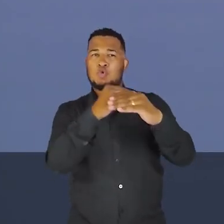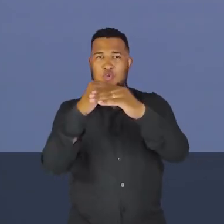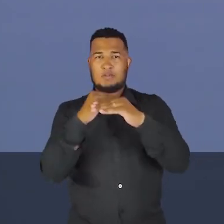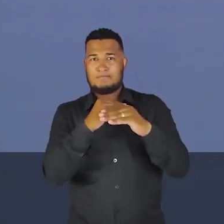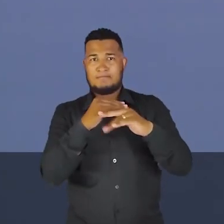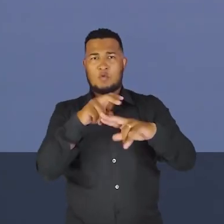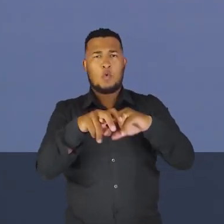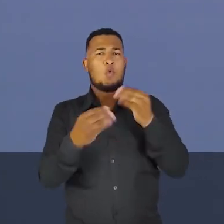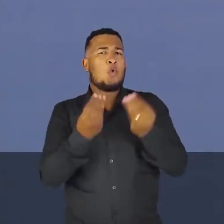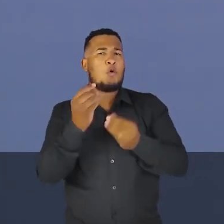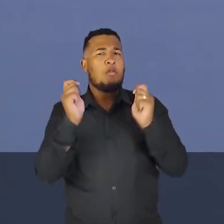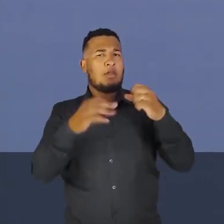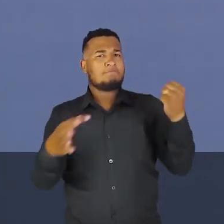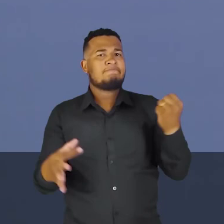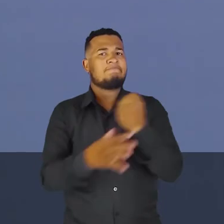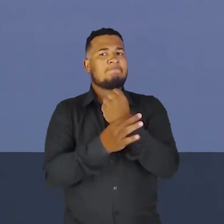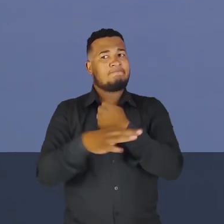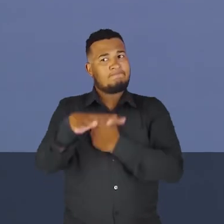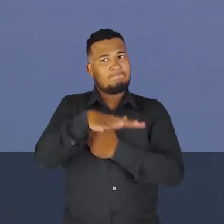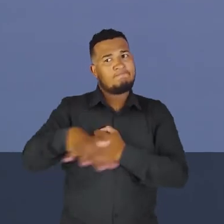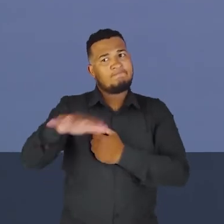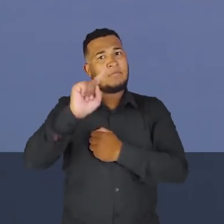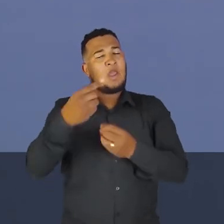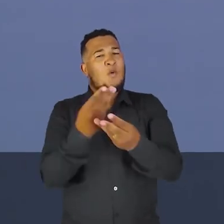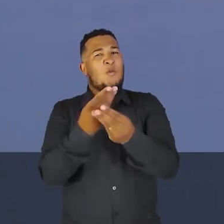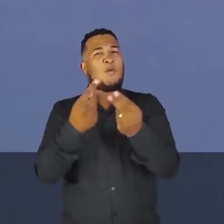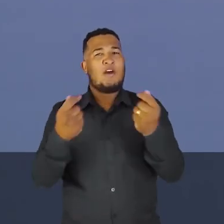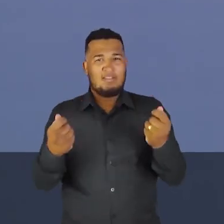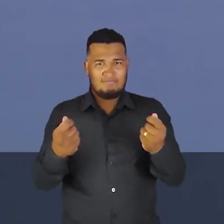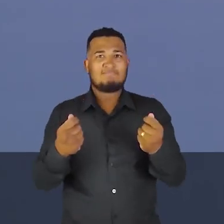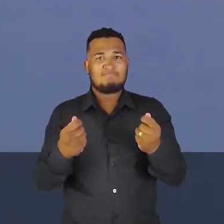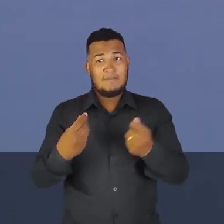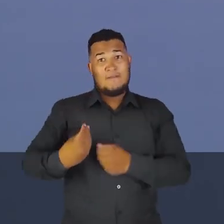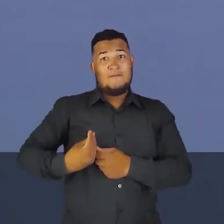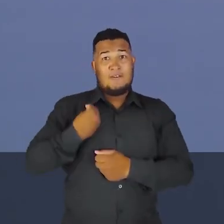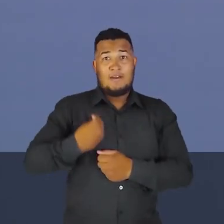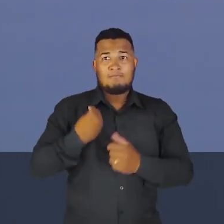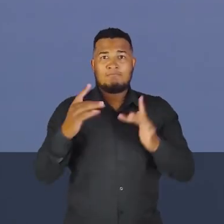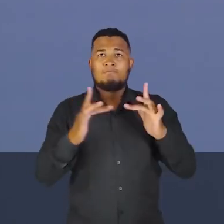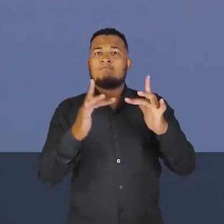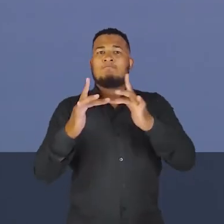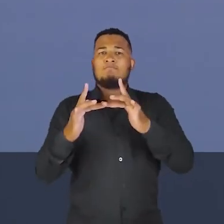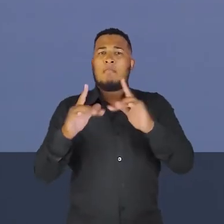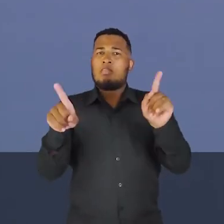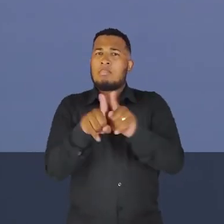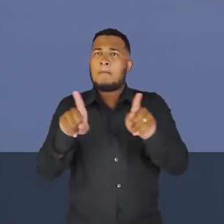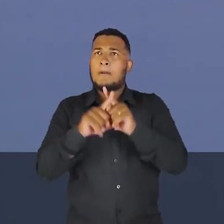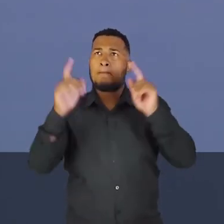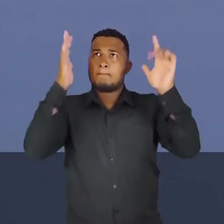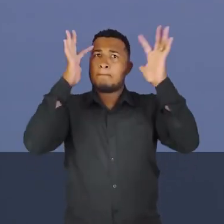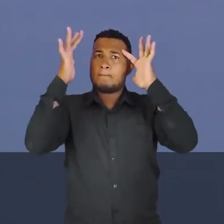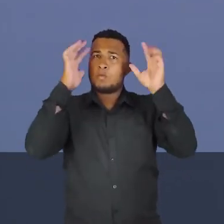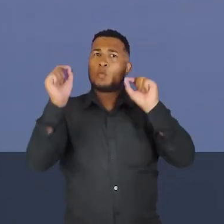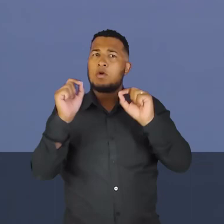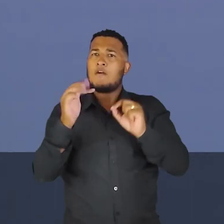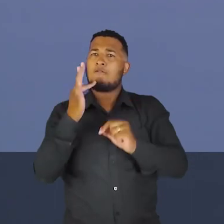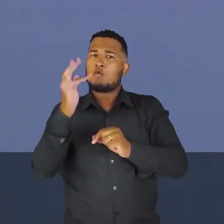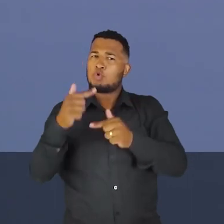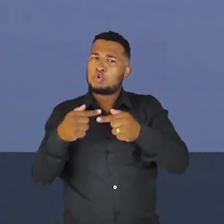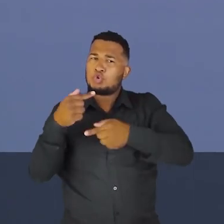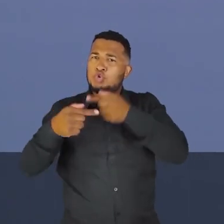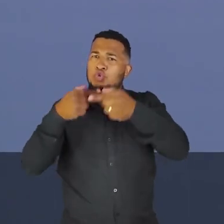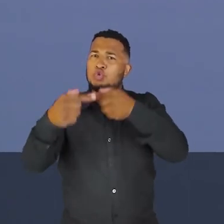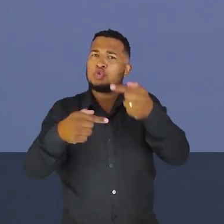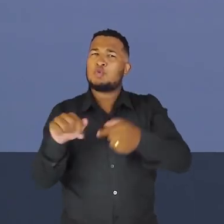para garantir que esses espaços sejam espaços de qualidade, de vivência, e pensar também que as próximas gerações